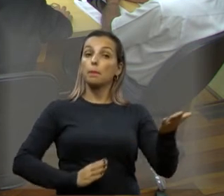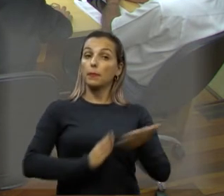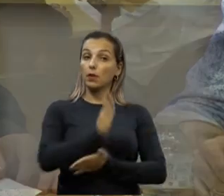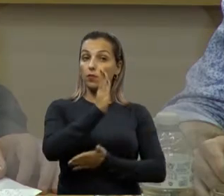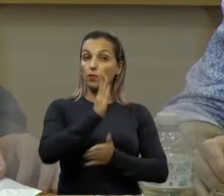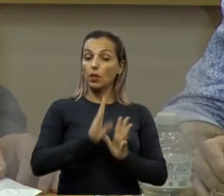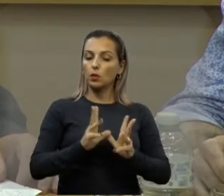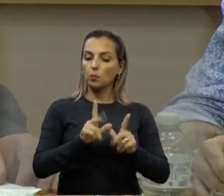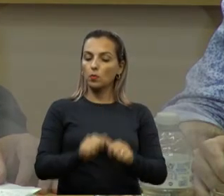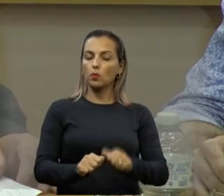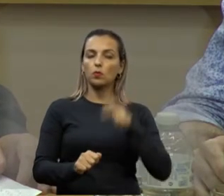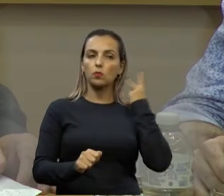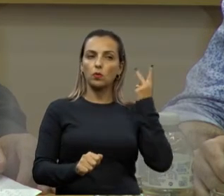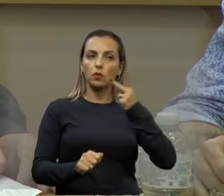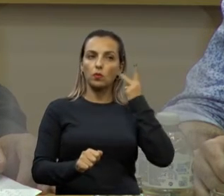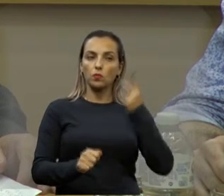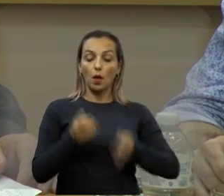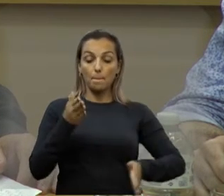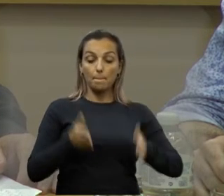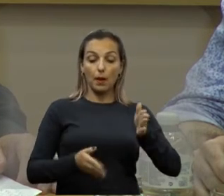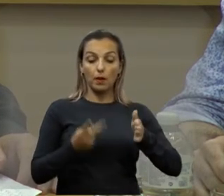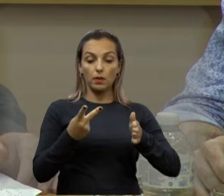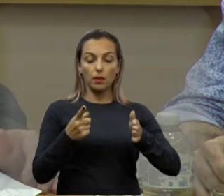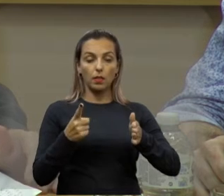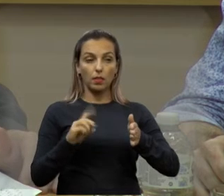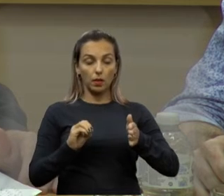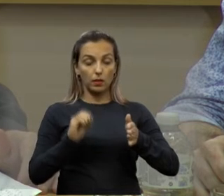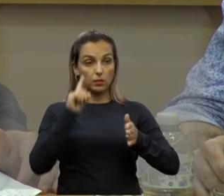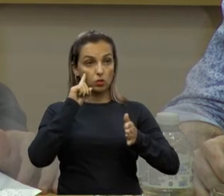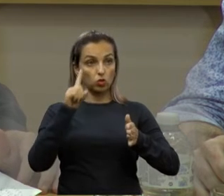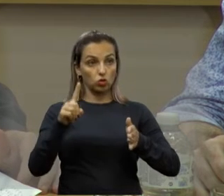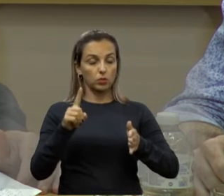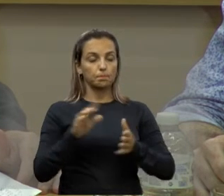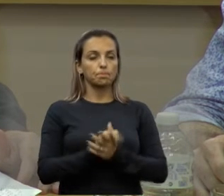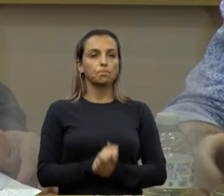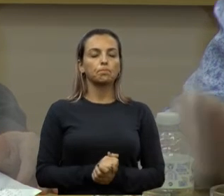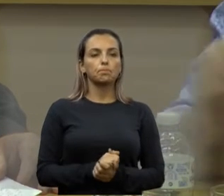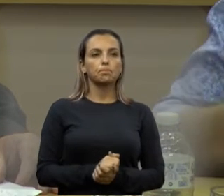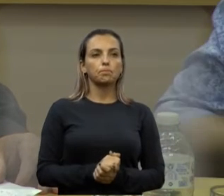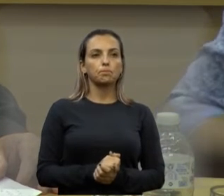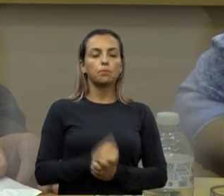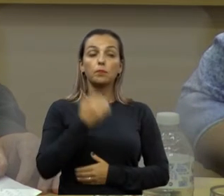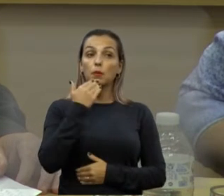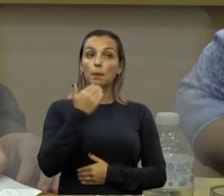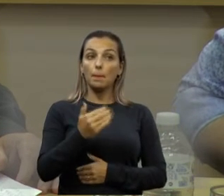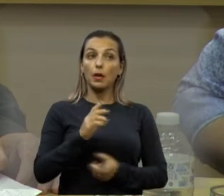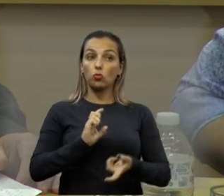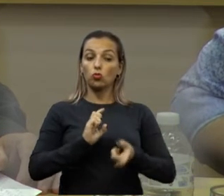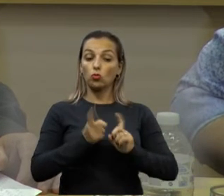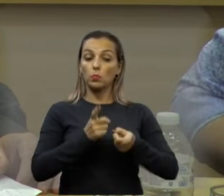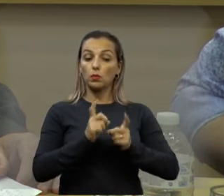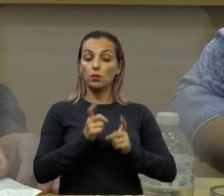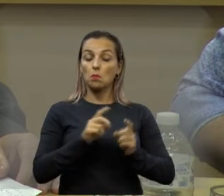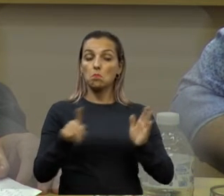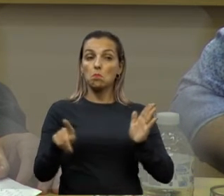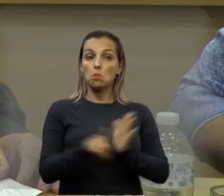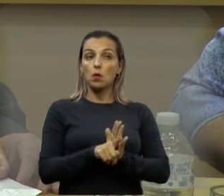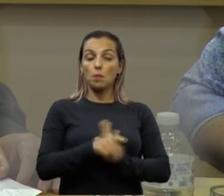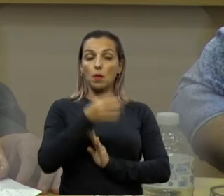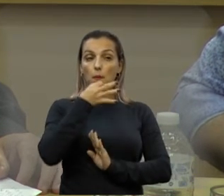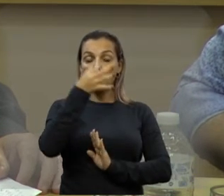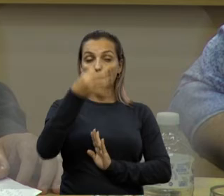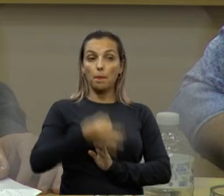foi aprovado por unanimidade de 10 dias e nesse período peço a comissão da casa que